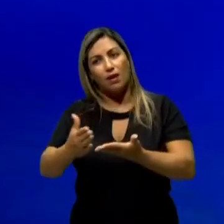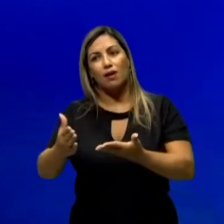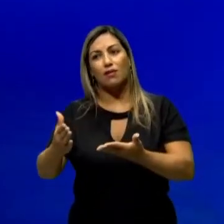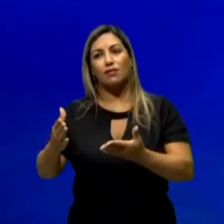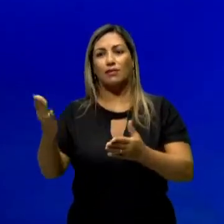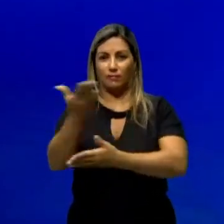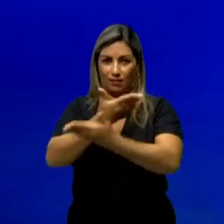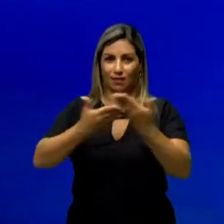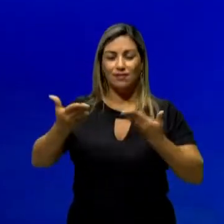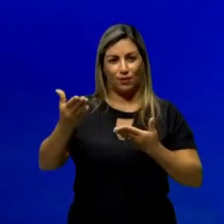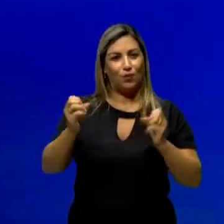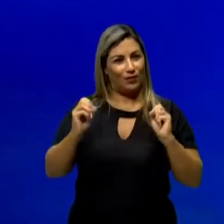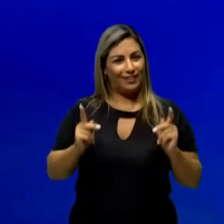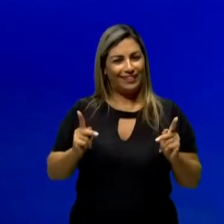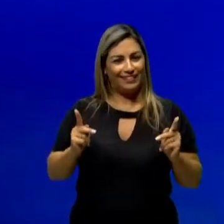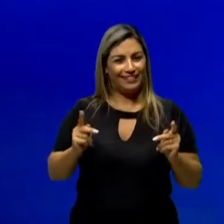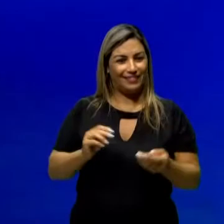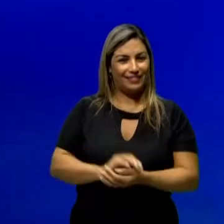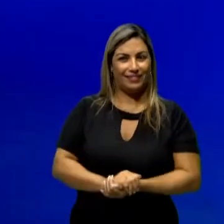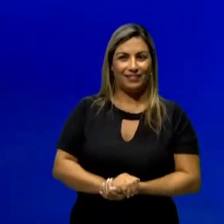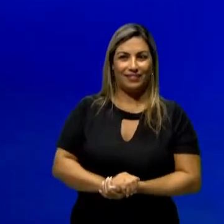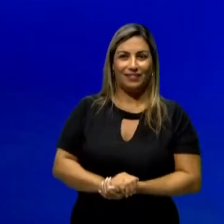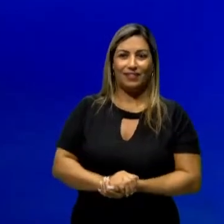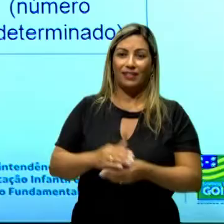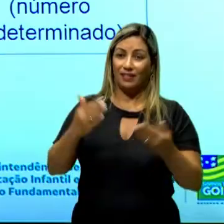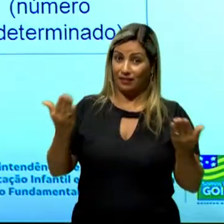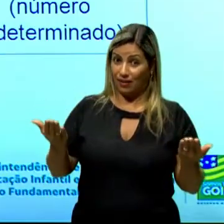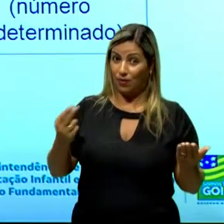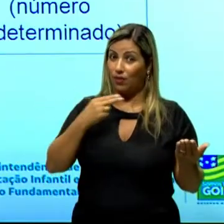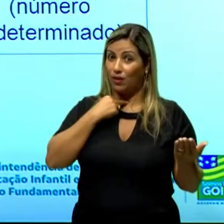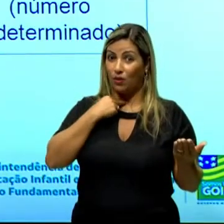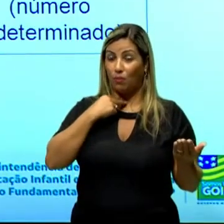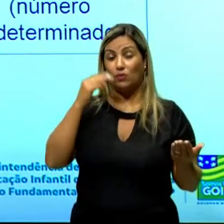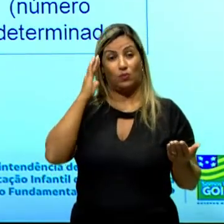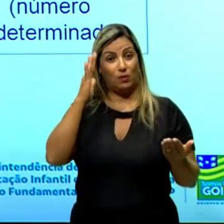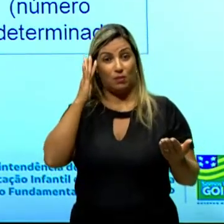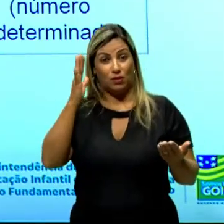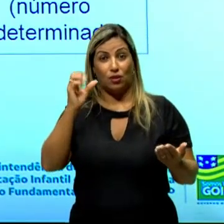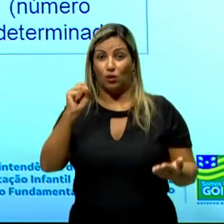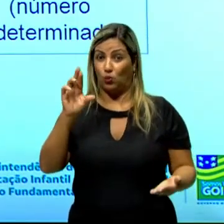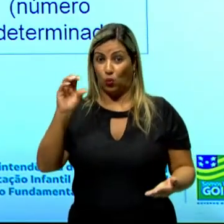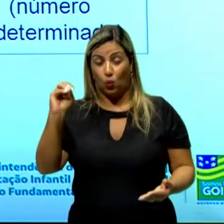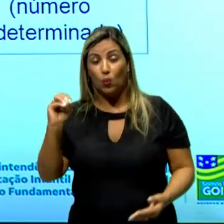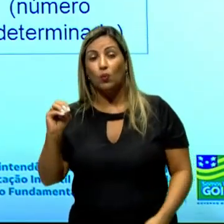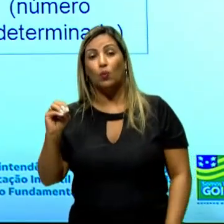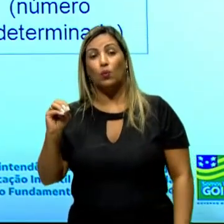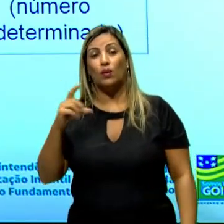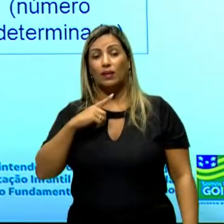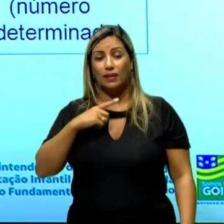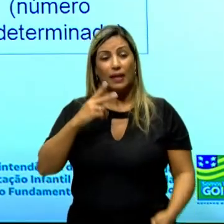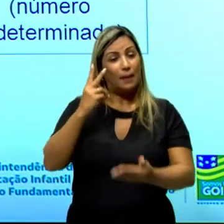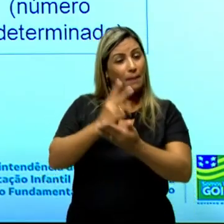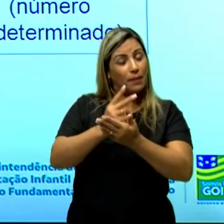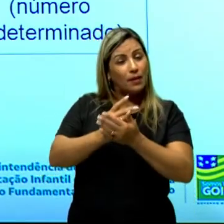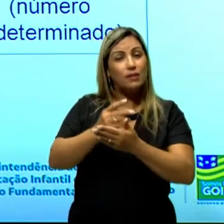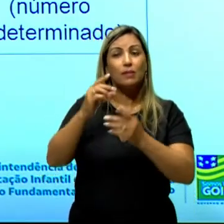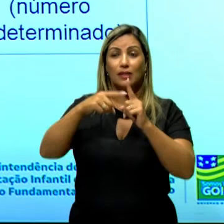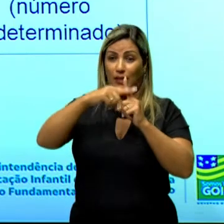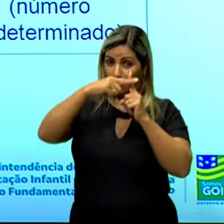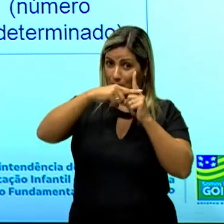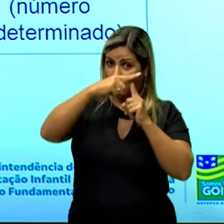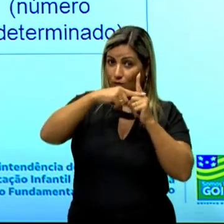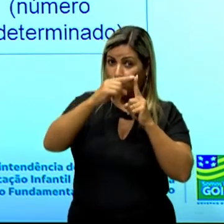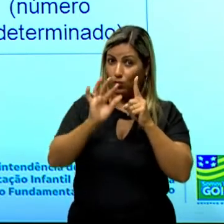dessa interação. Tranquilo? Portanto, eu não posso imaginar que o soro fisiológico tem a mesma temperatura